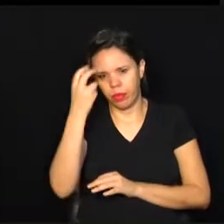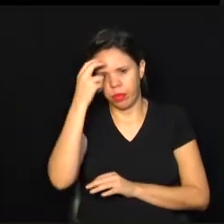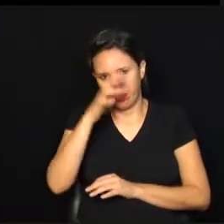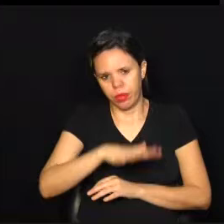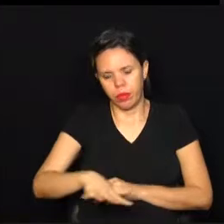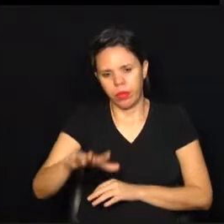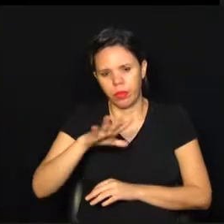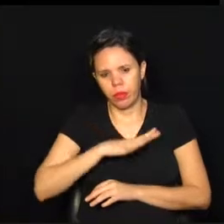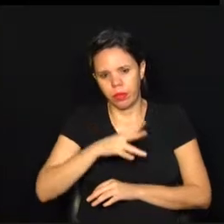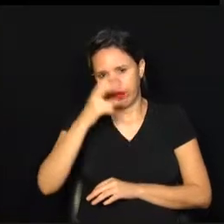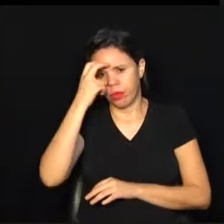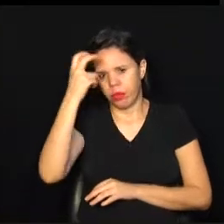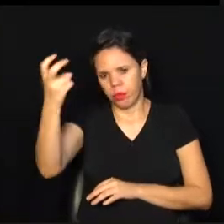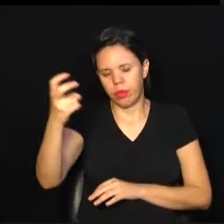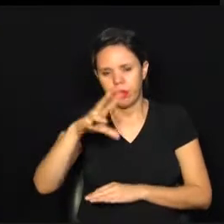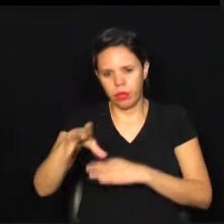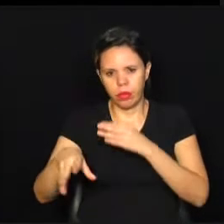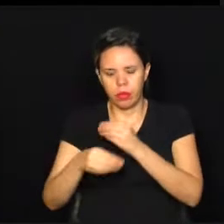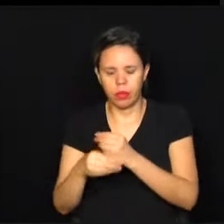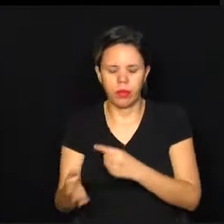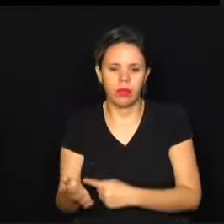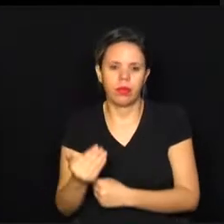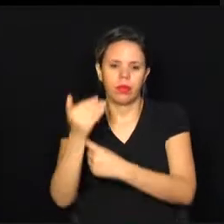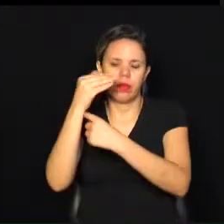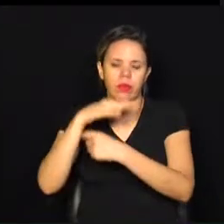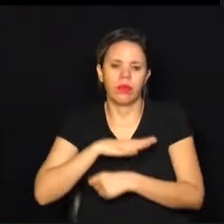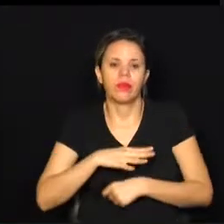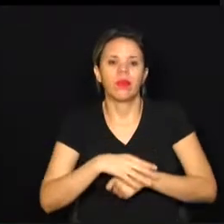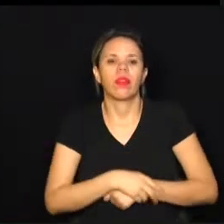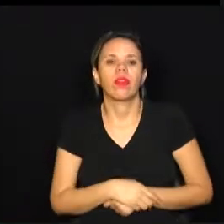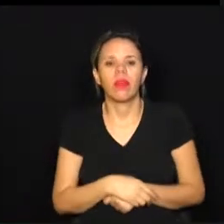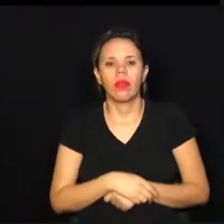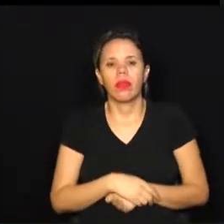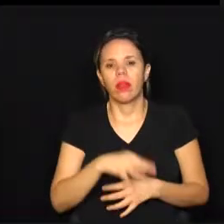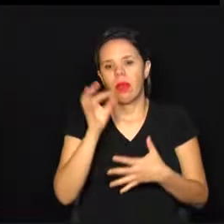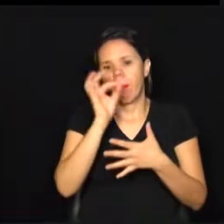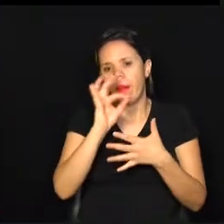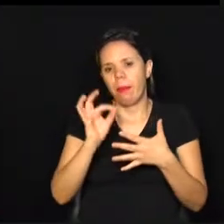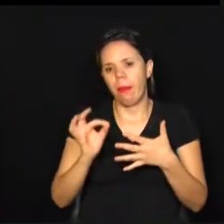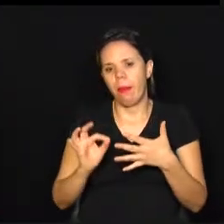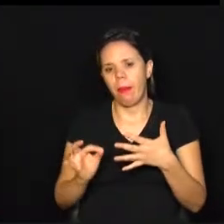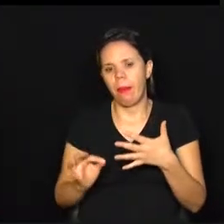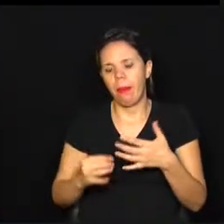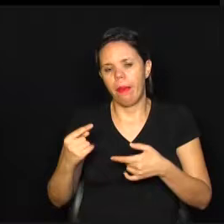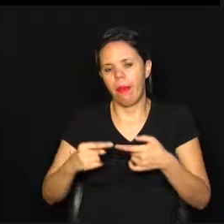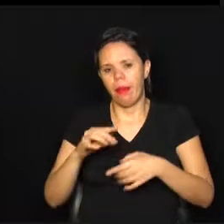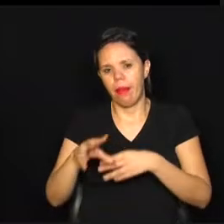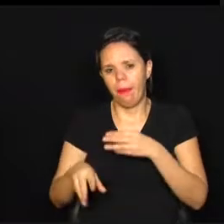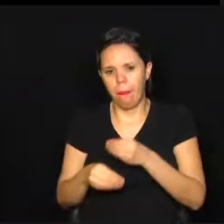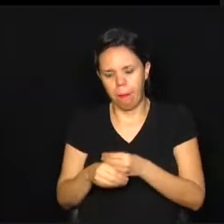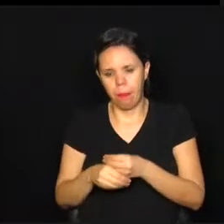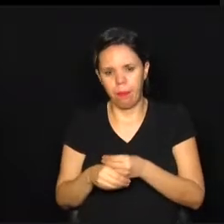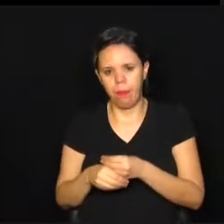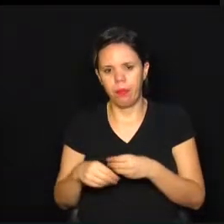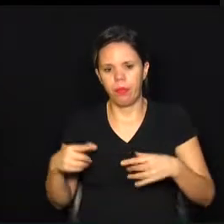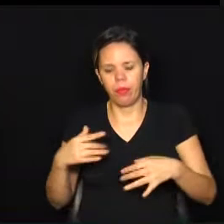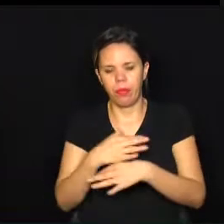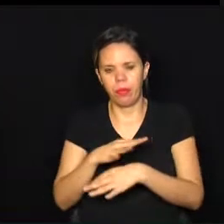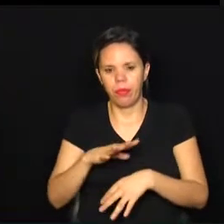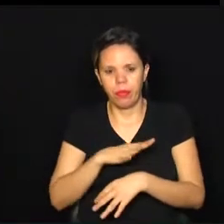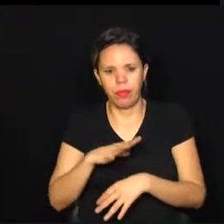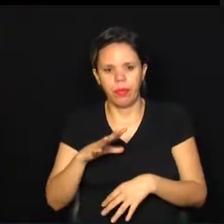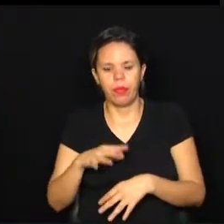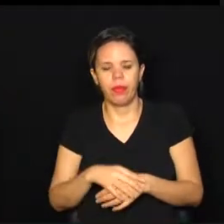cidades inteligentes, né, a atualização tecnológica das cidades. Então, esses são alguns debates que estão na agenda urbana, né, e eles